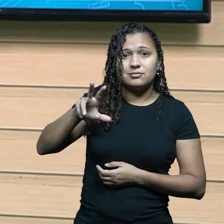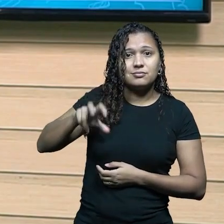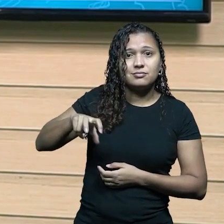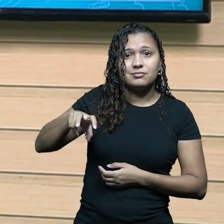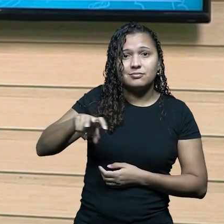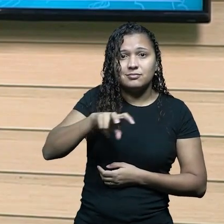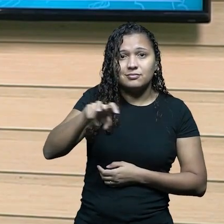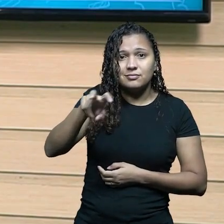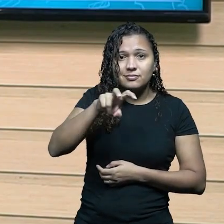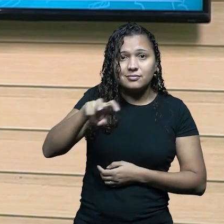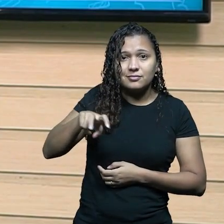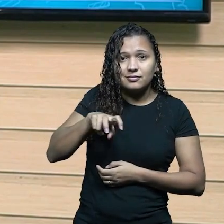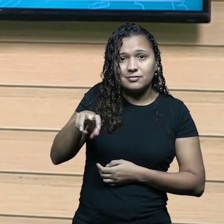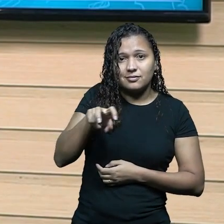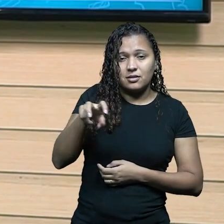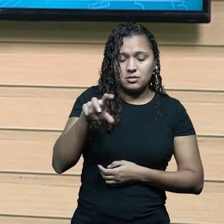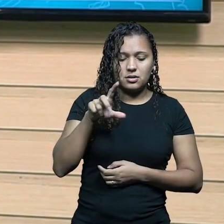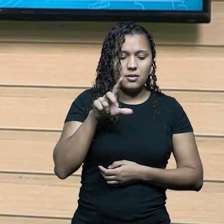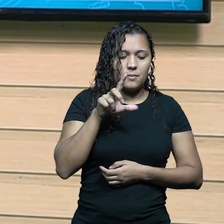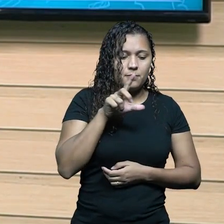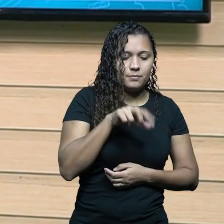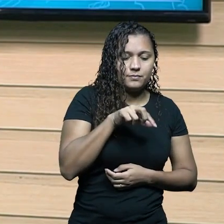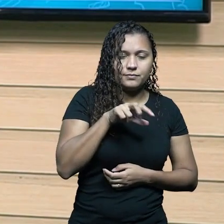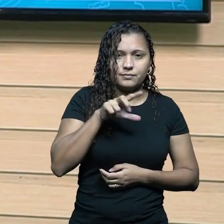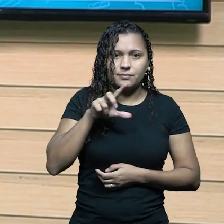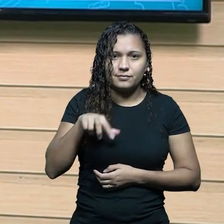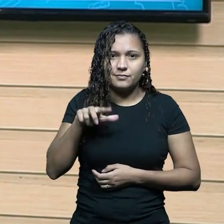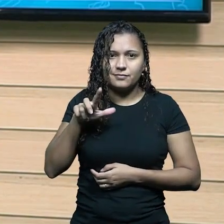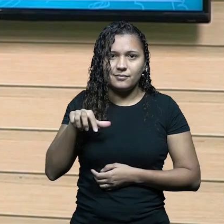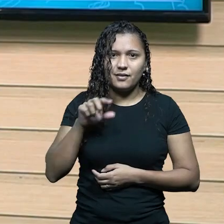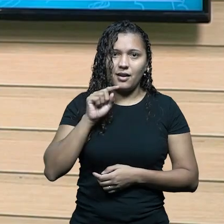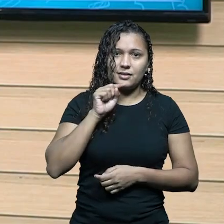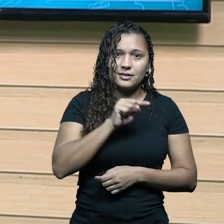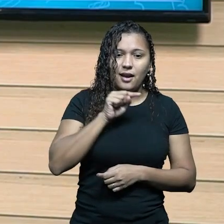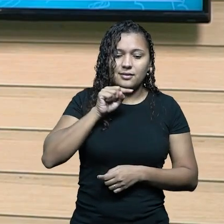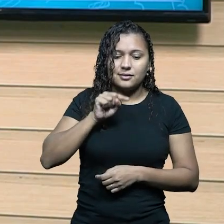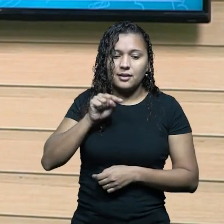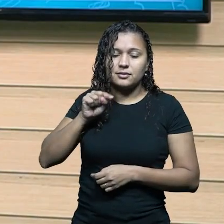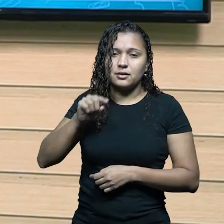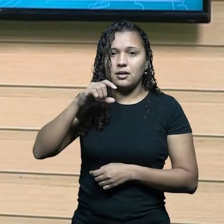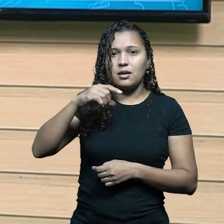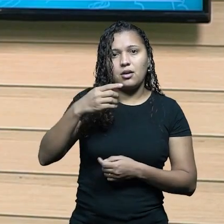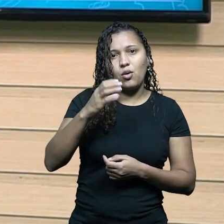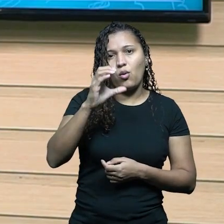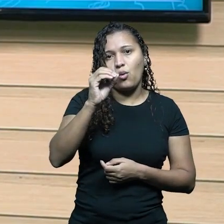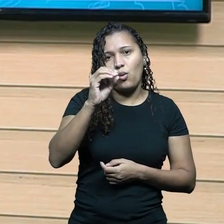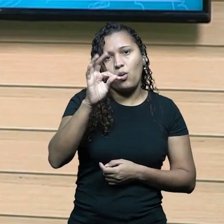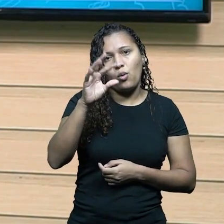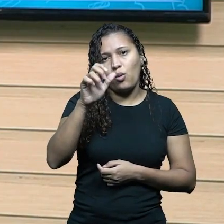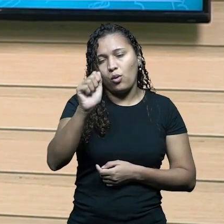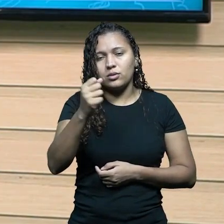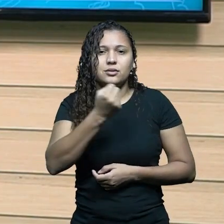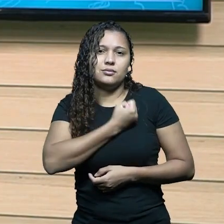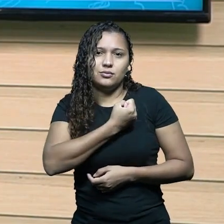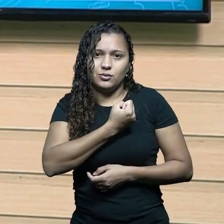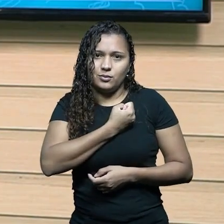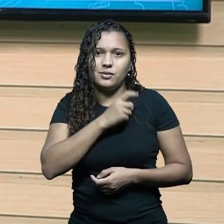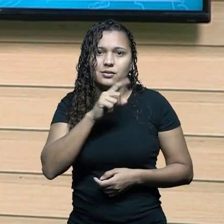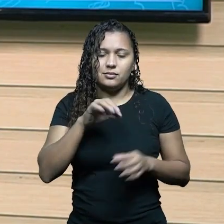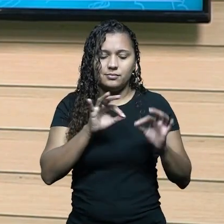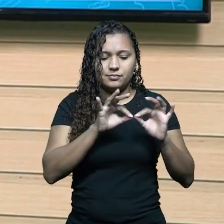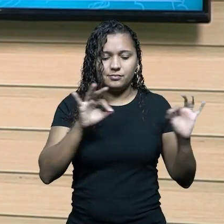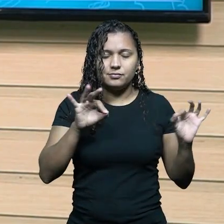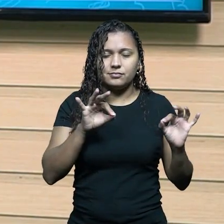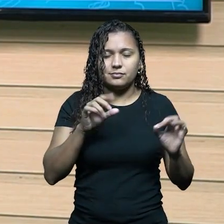que lembrar, ele vai marcar e você vai selecionar a cota, o número correto